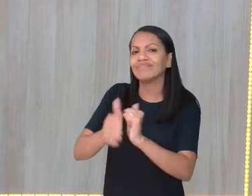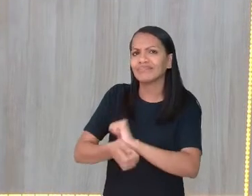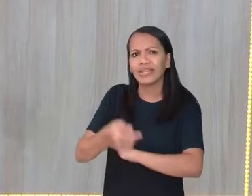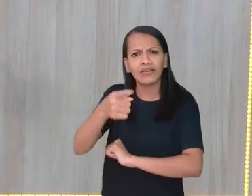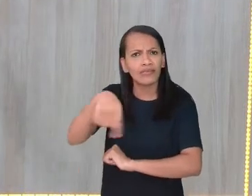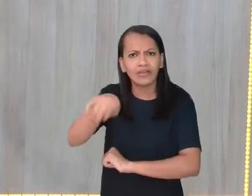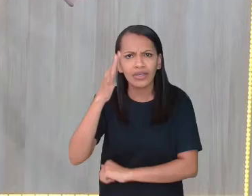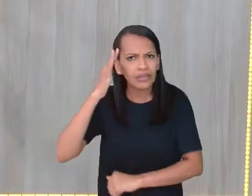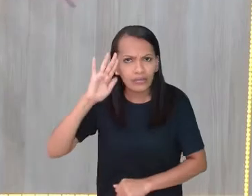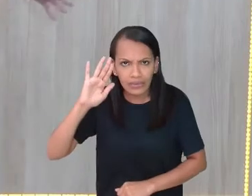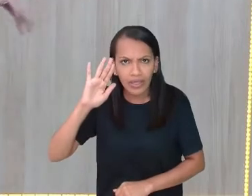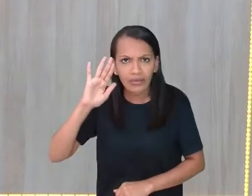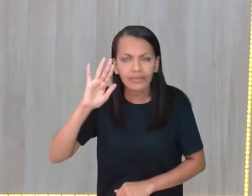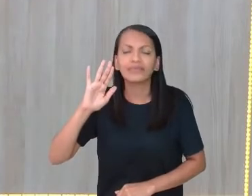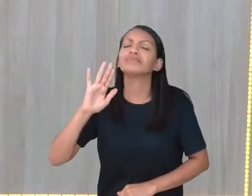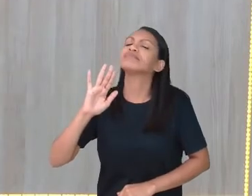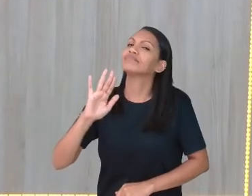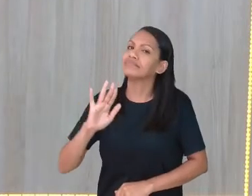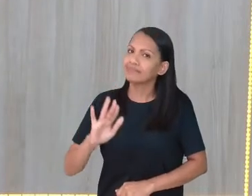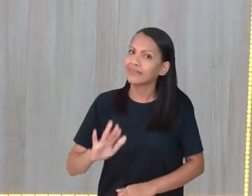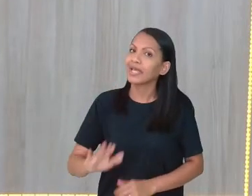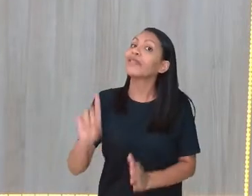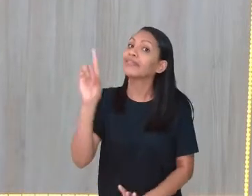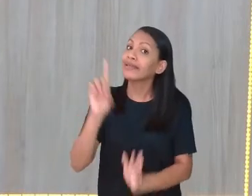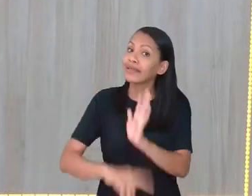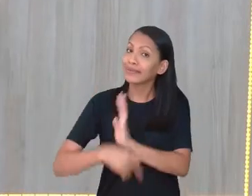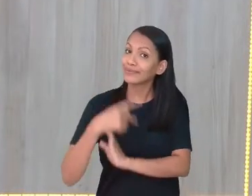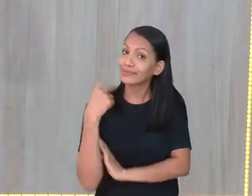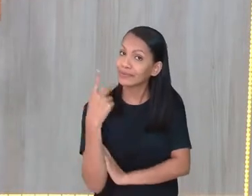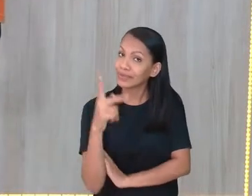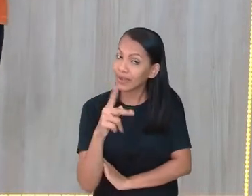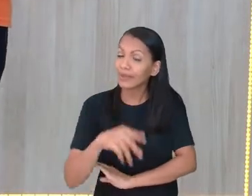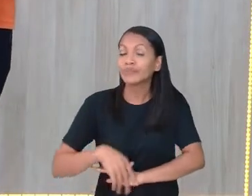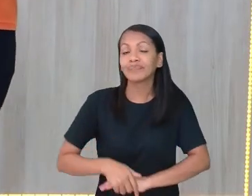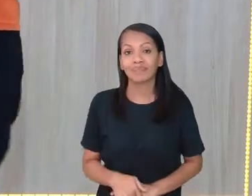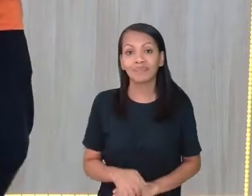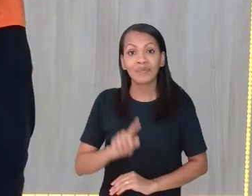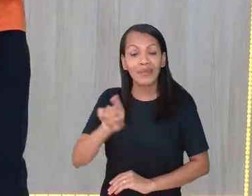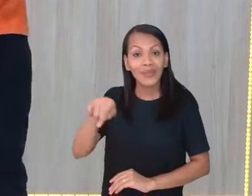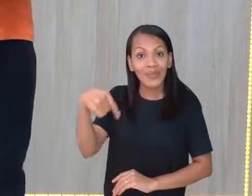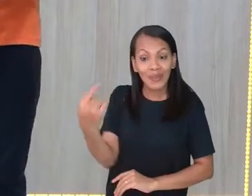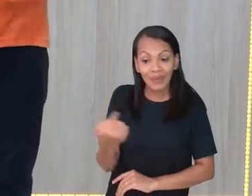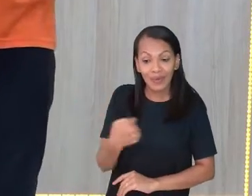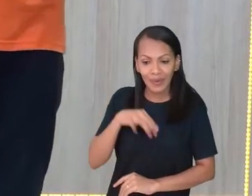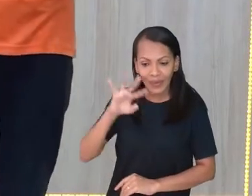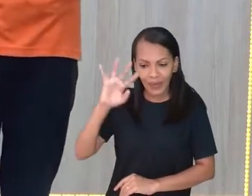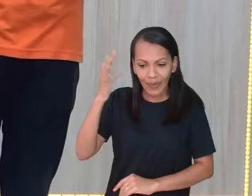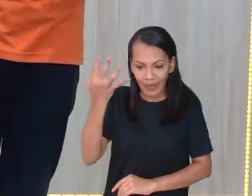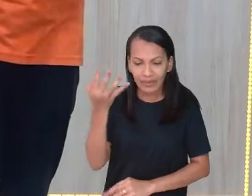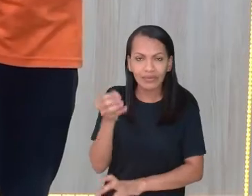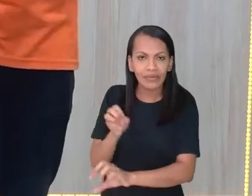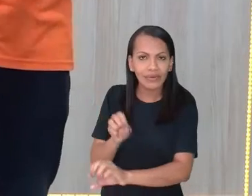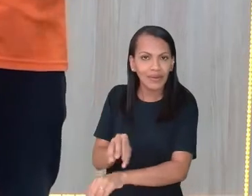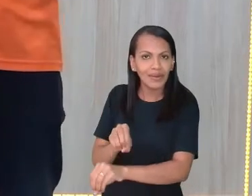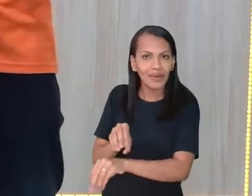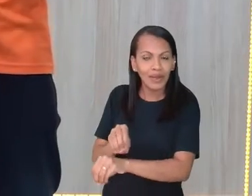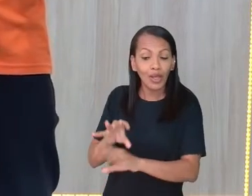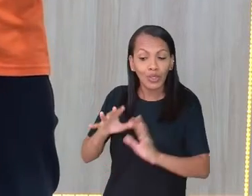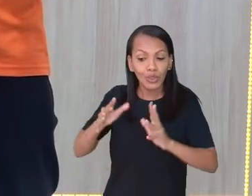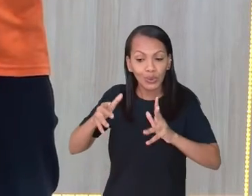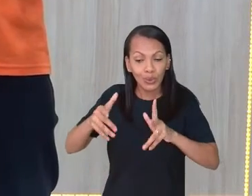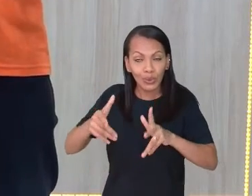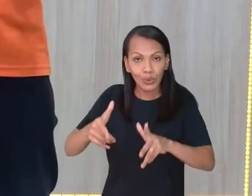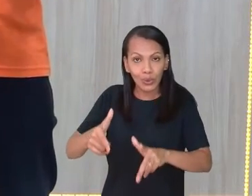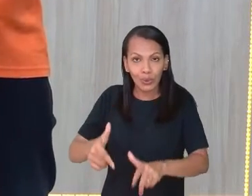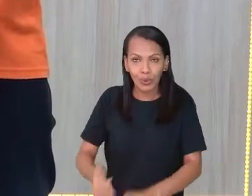vocês não soubessem, agora vocês sabem, né? Então, depois que eu resolvo a parte educacional, depois que está tudo